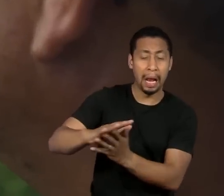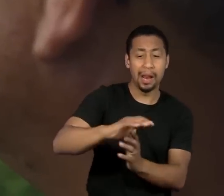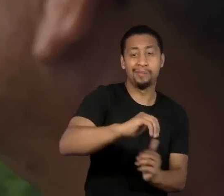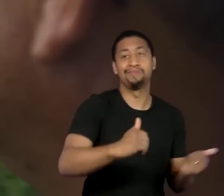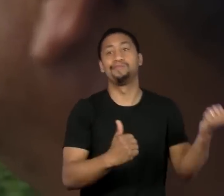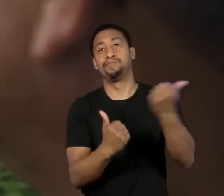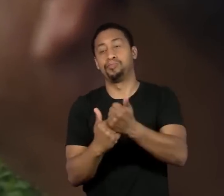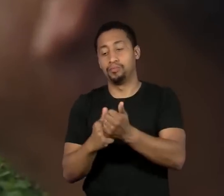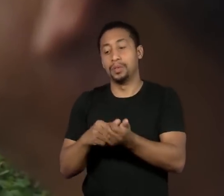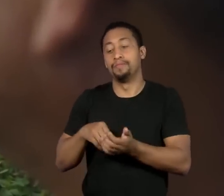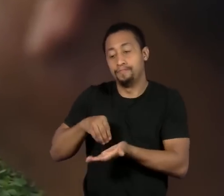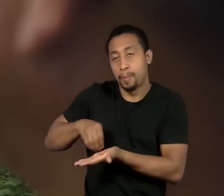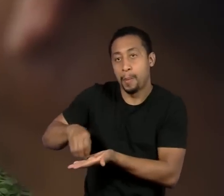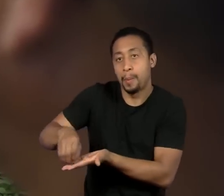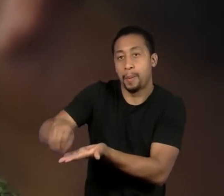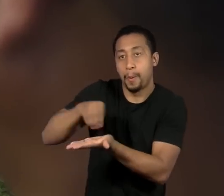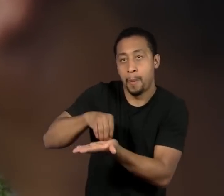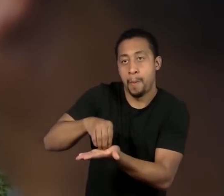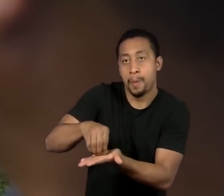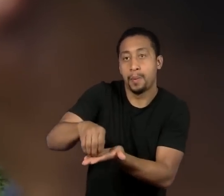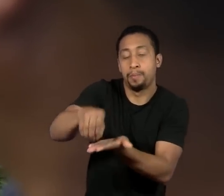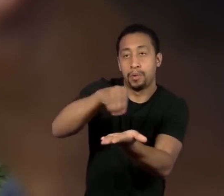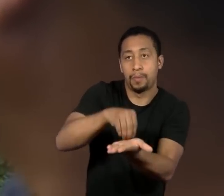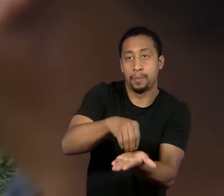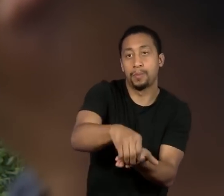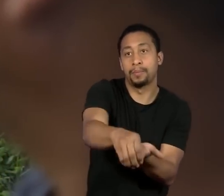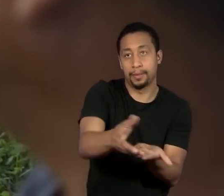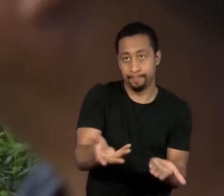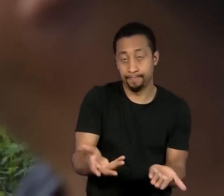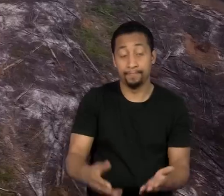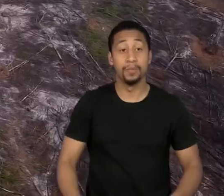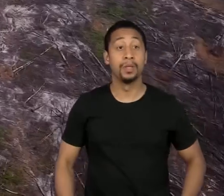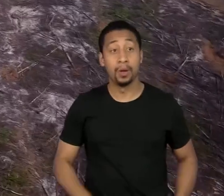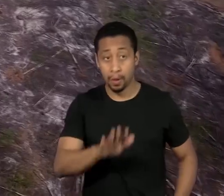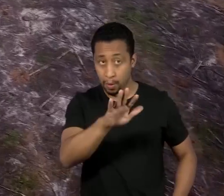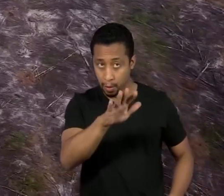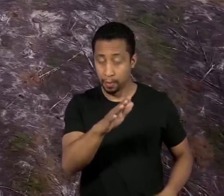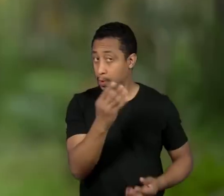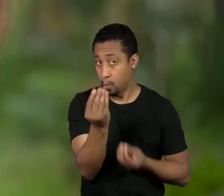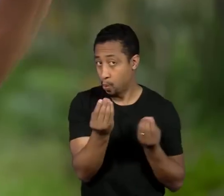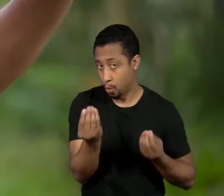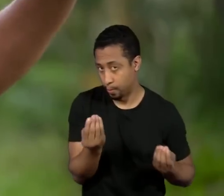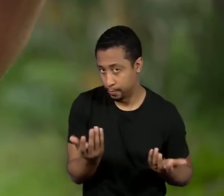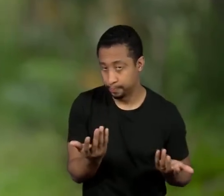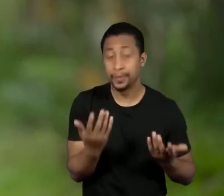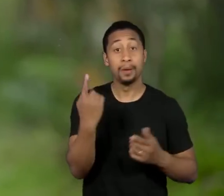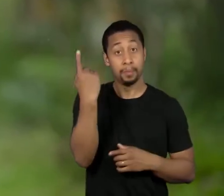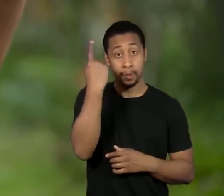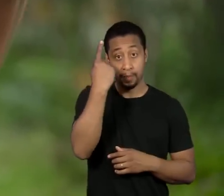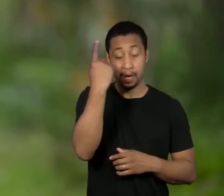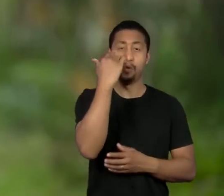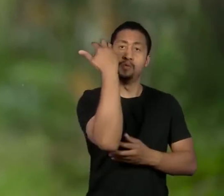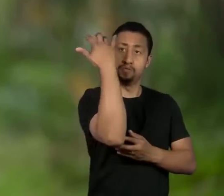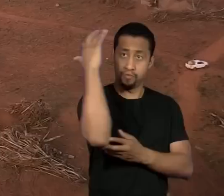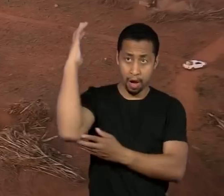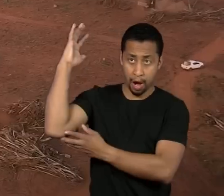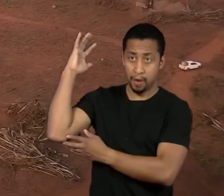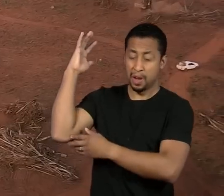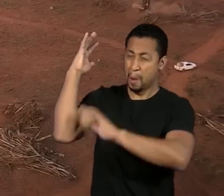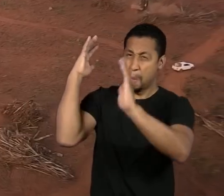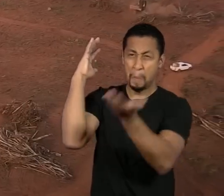Começa sempre assim, né? Primeiro, arranca a madeira. Eles passam o correntão, né? Passa o